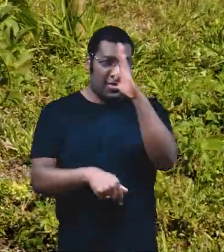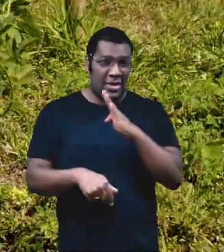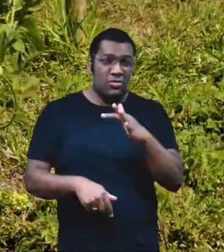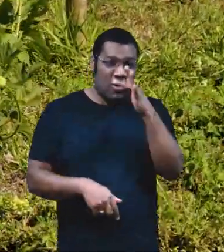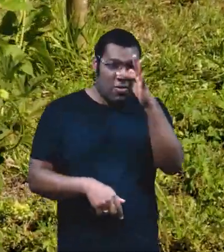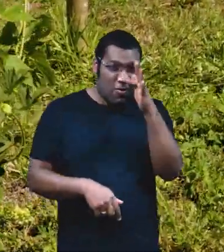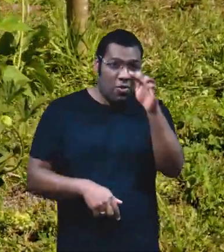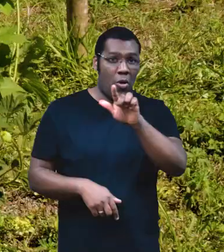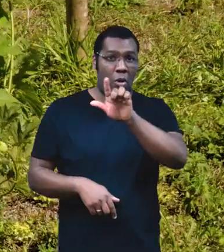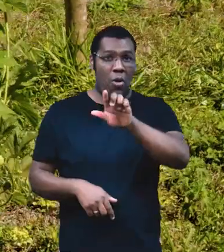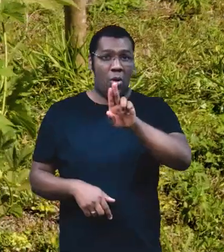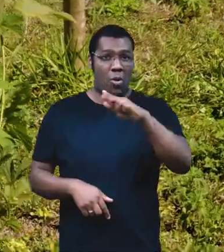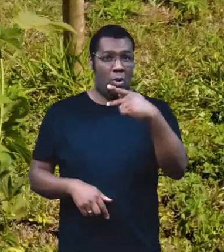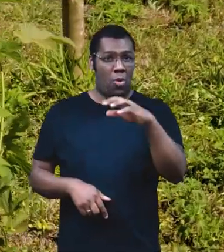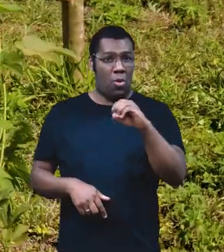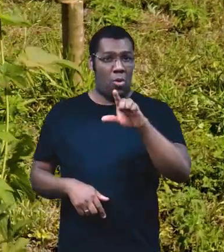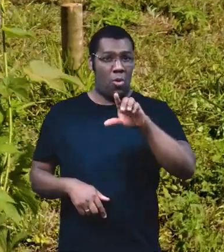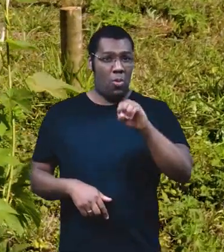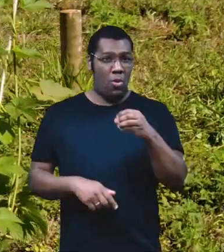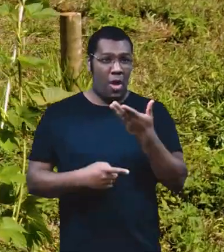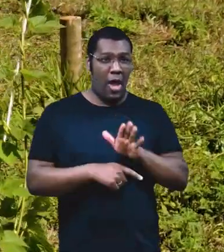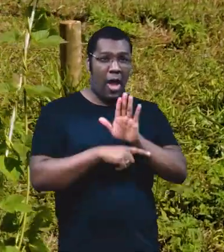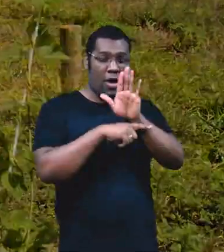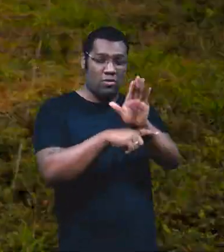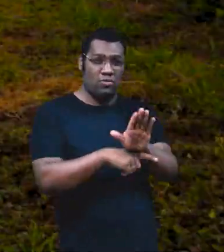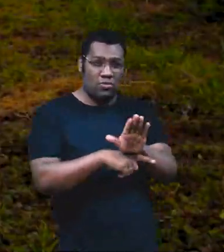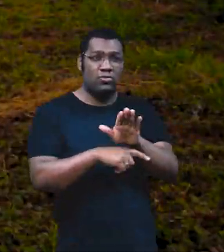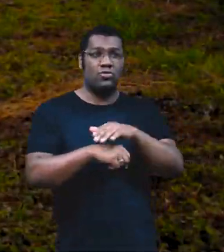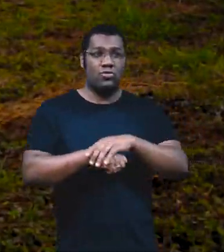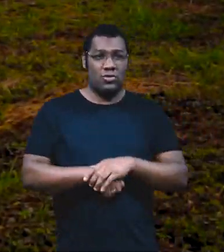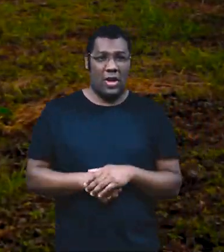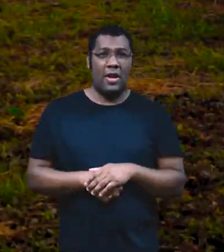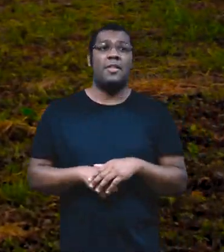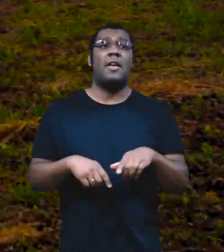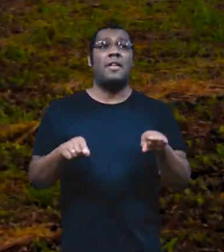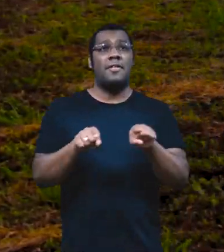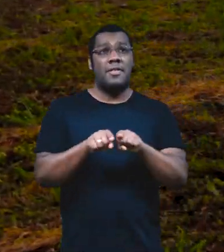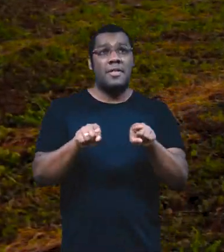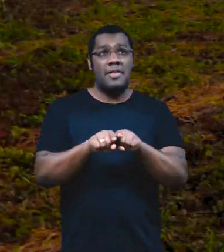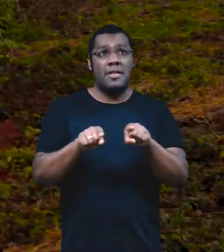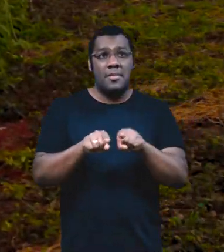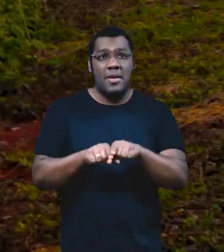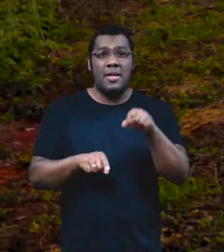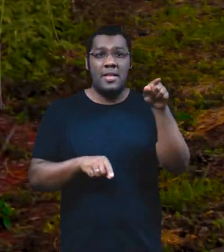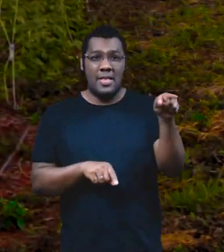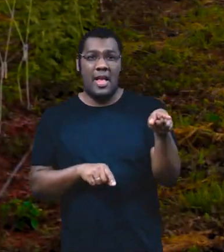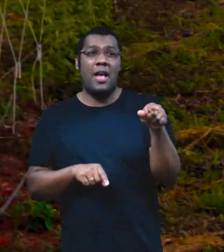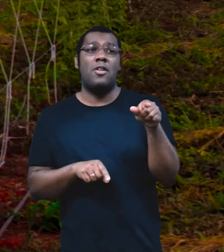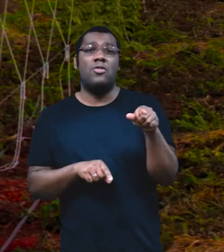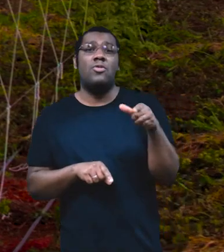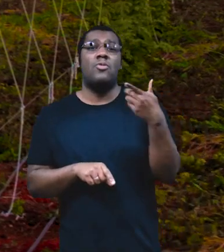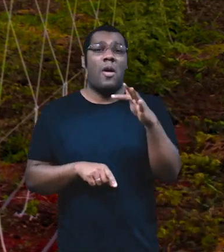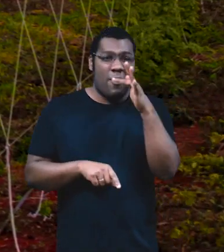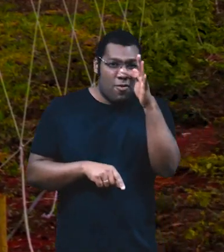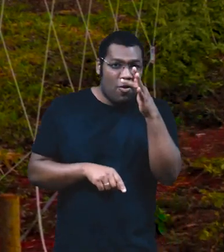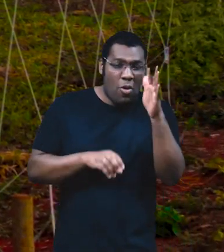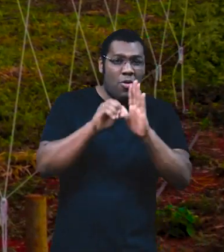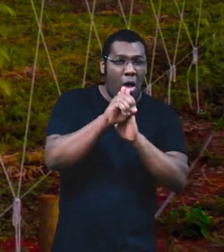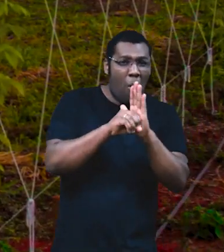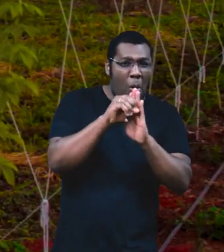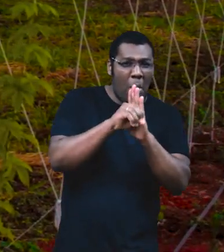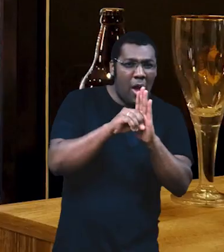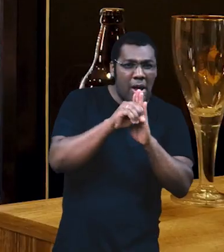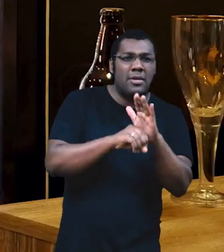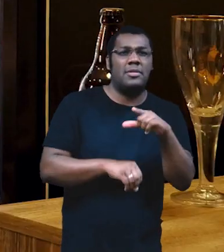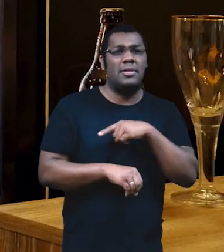manter frescor, porque é uma planta que sofre muito com transporte com temperatura, com oxidação, né, no geral, e até para a gente também ter acesso